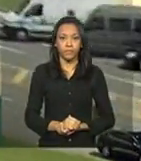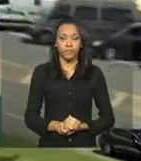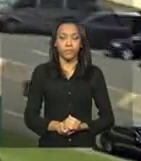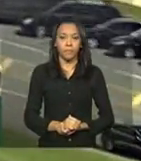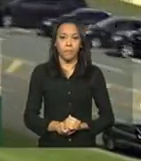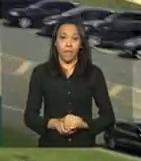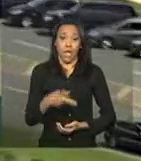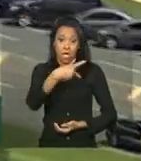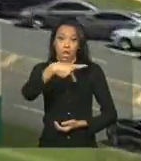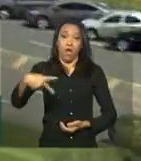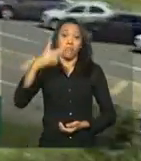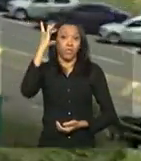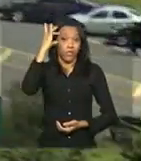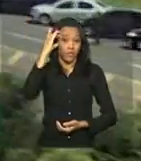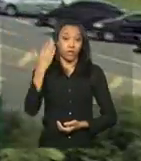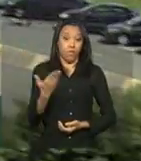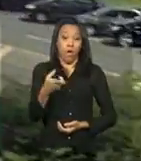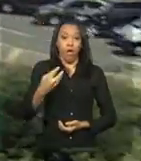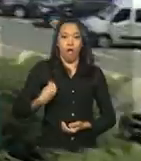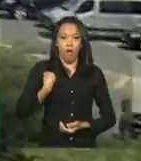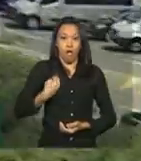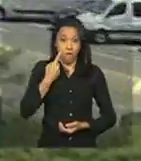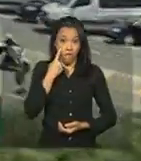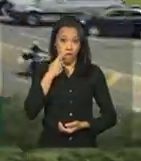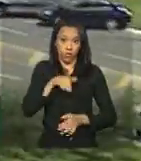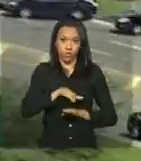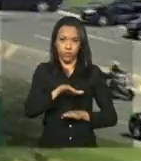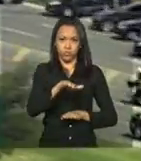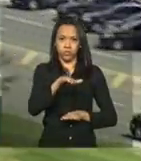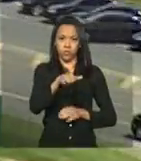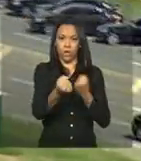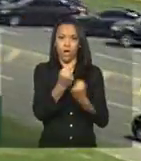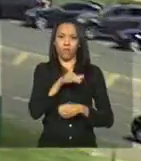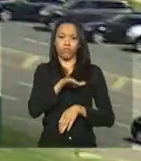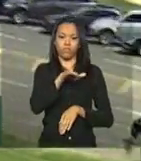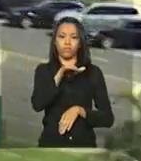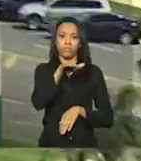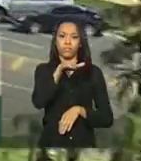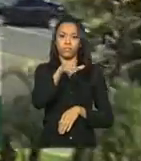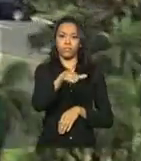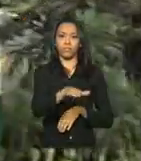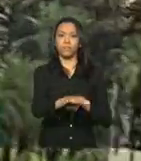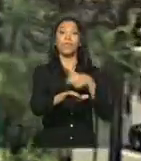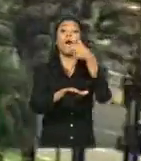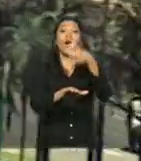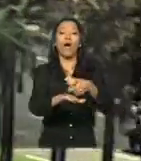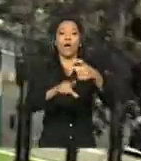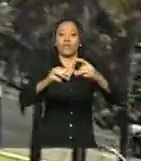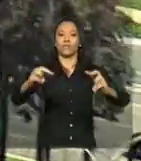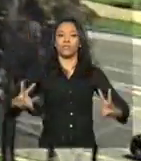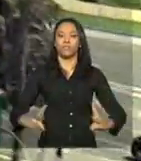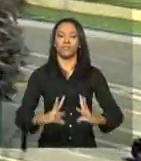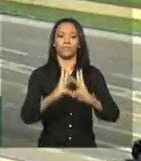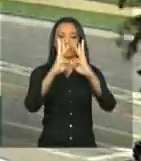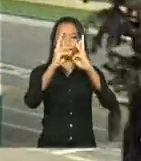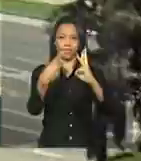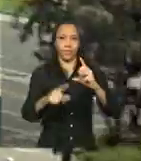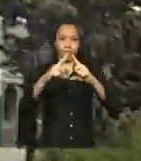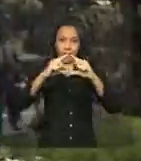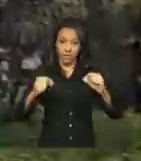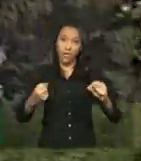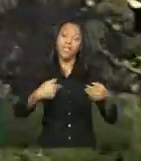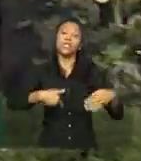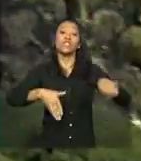Presidenta Dilma Rousseff, então, se deslocando em direção à Catedral Metropolitana de Brasília. Chegando